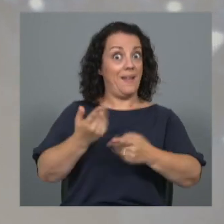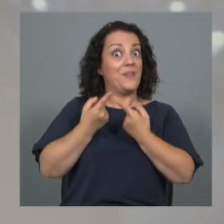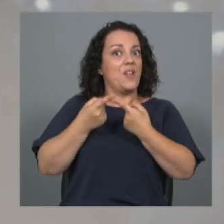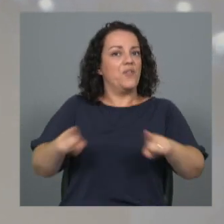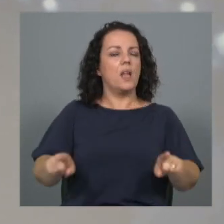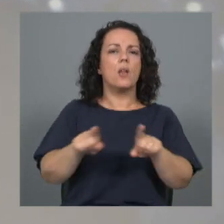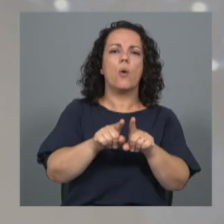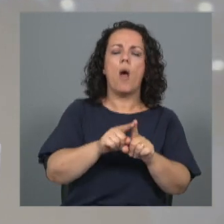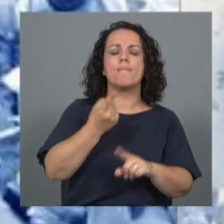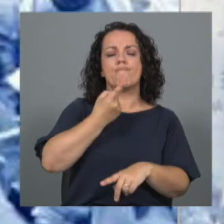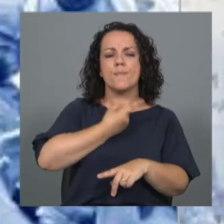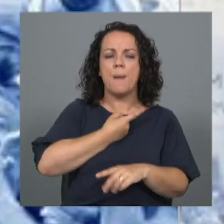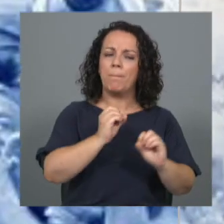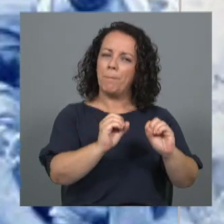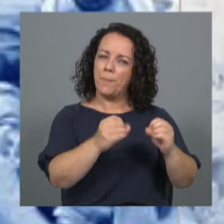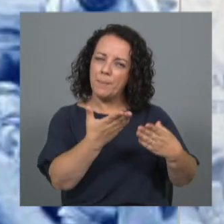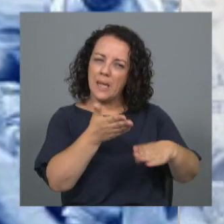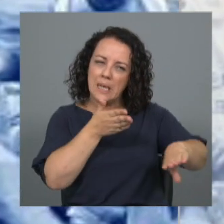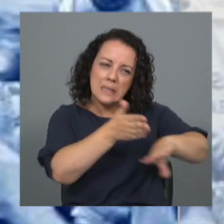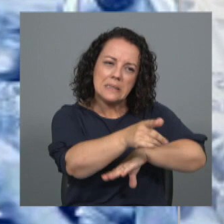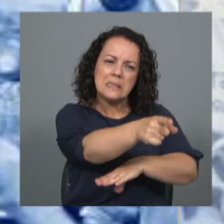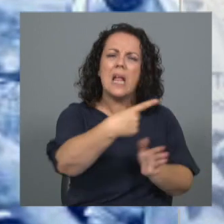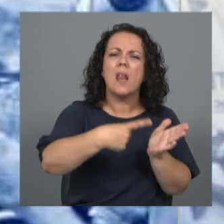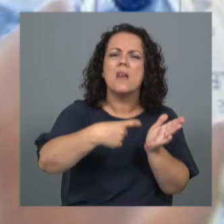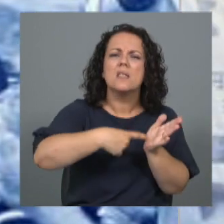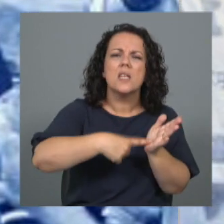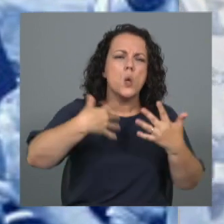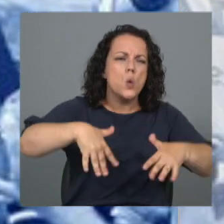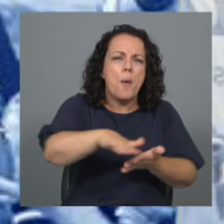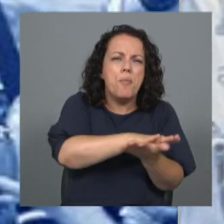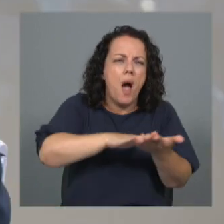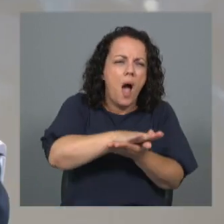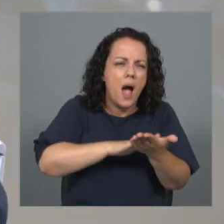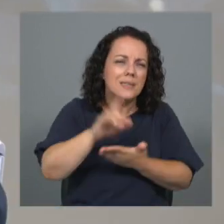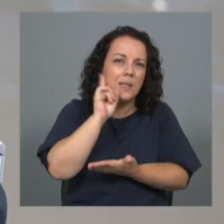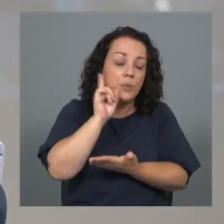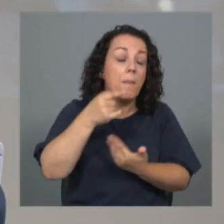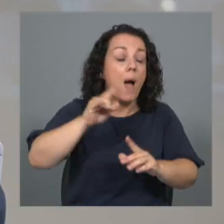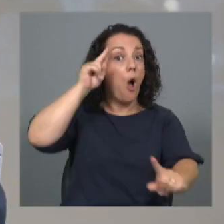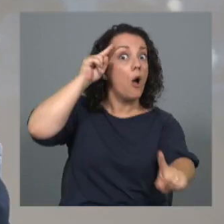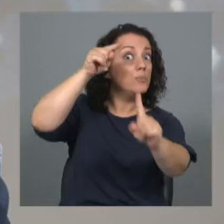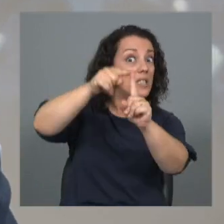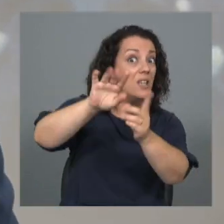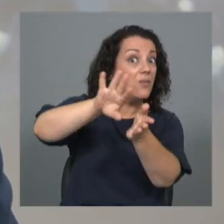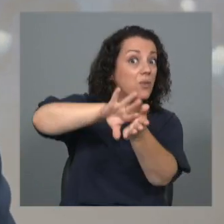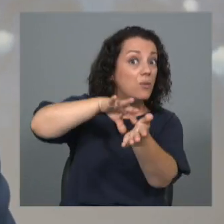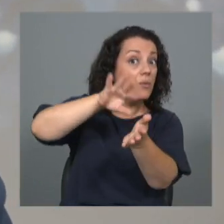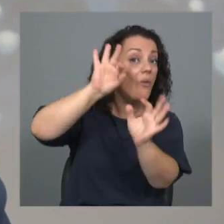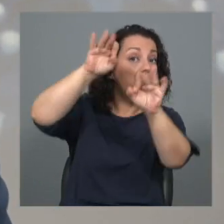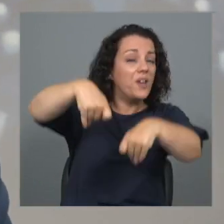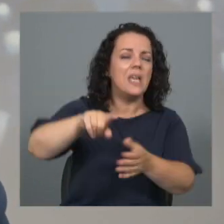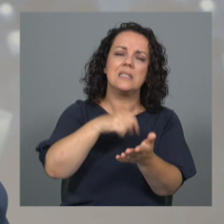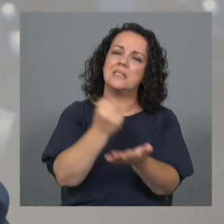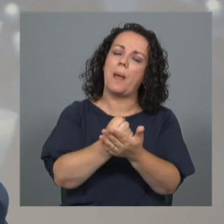posso ter que intervir primeiro para suprir as necessidades básicas, mas eu tenho que ter sempre como objetivo tirar a pessoa daquela condição. Quando viver na rua